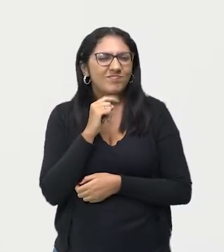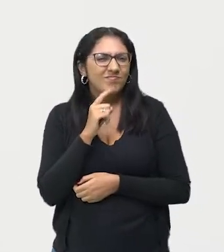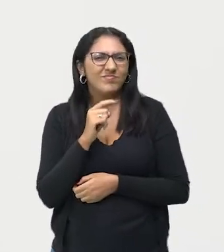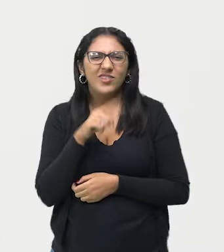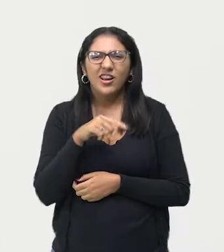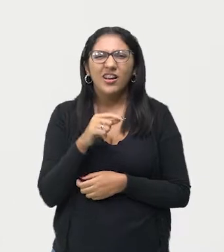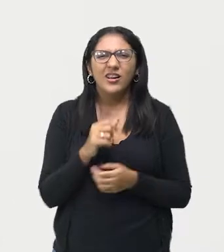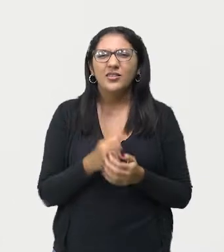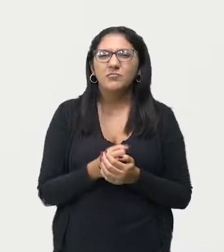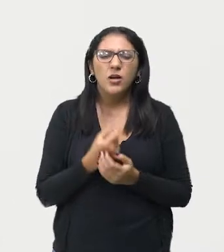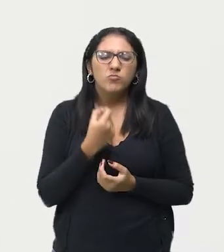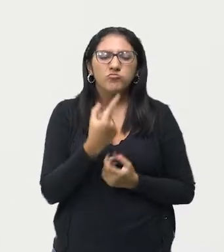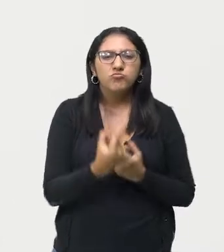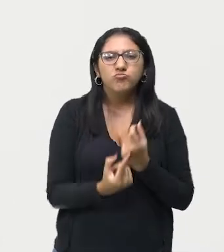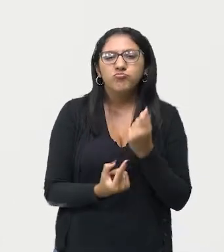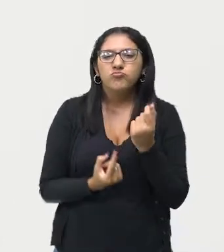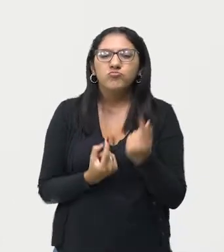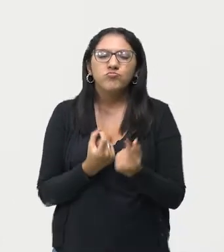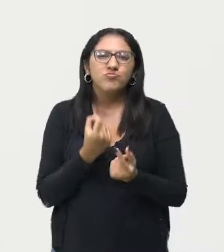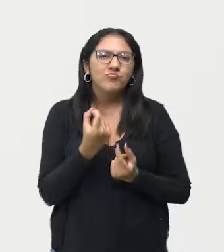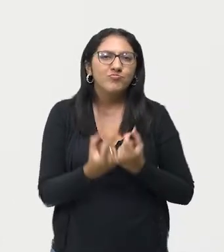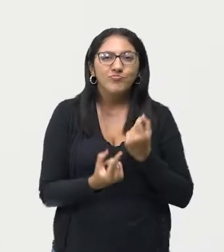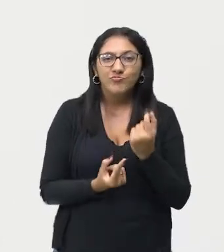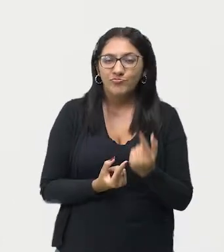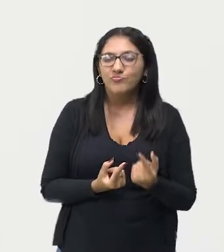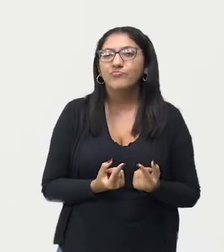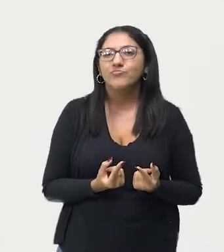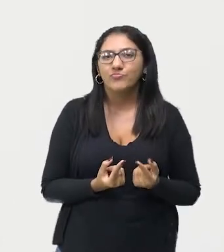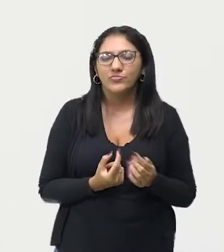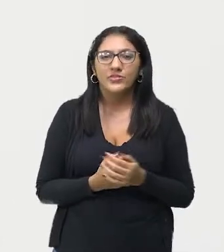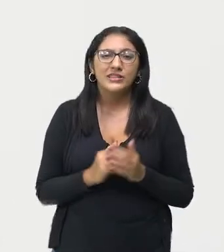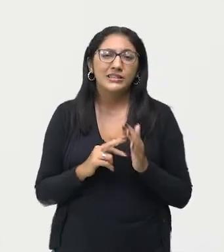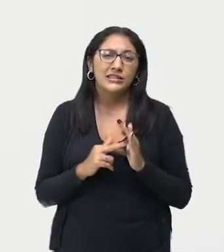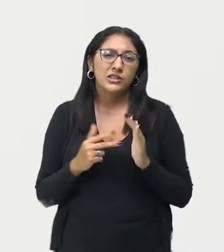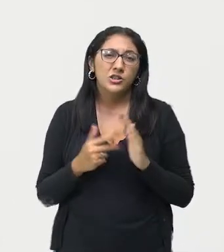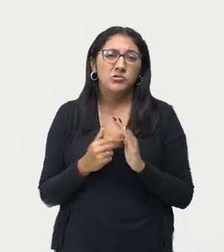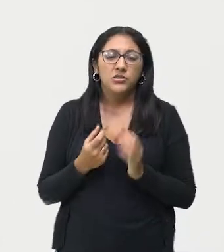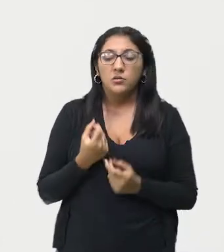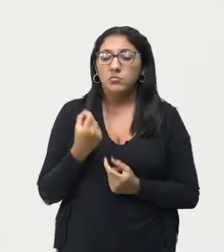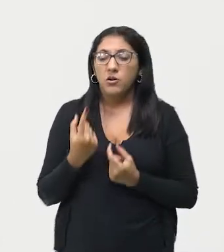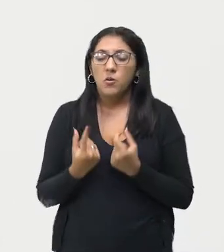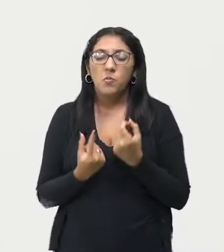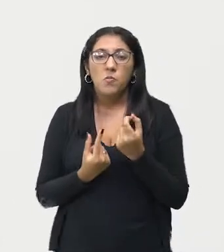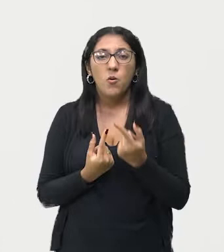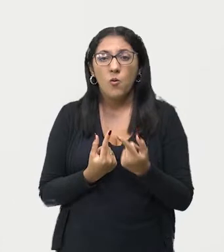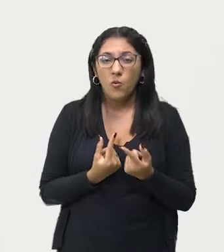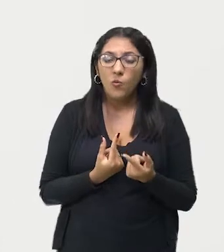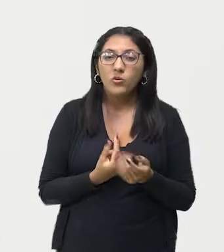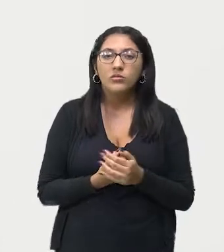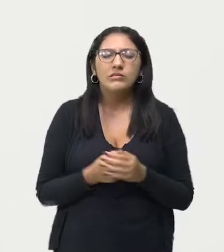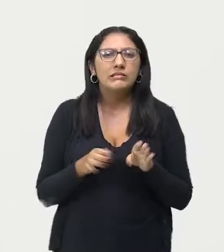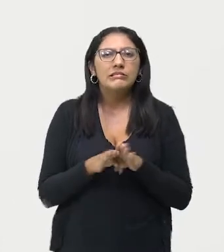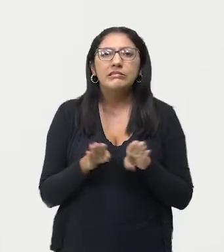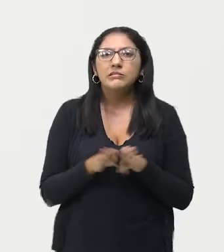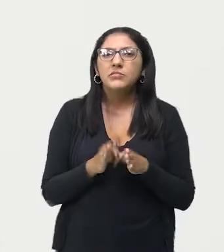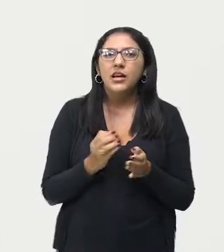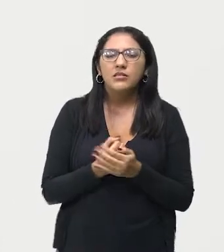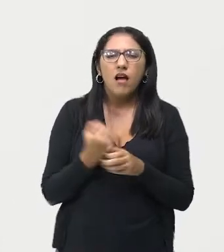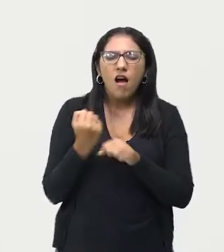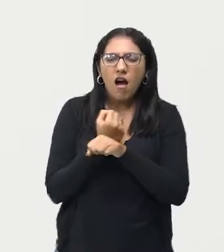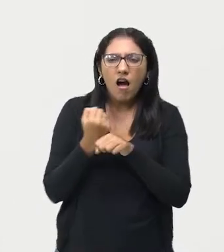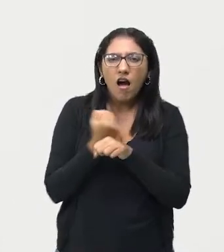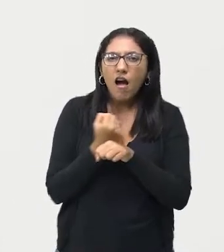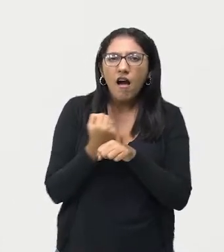conquistas esporádicas e passageiras, ou seja, poucas, uma vez ou outra, e que não durava